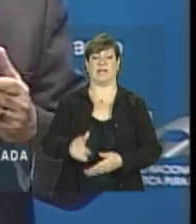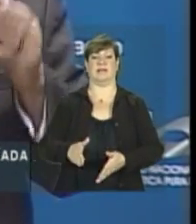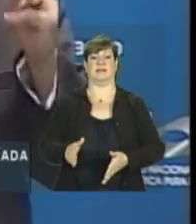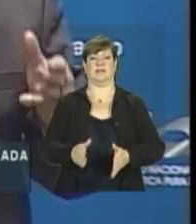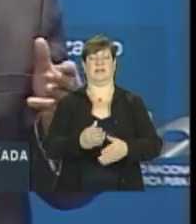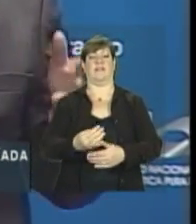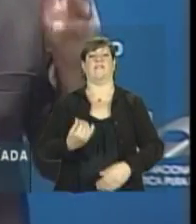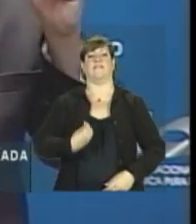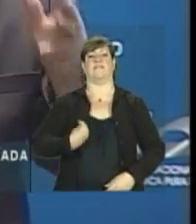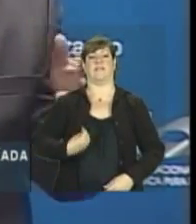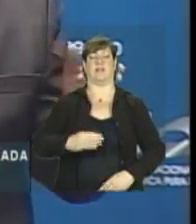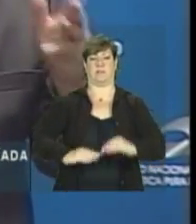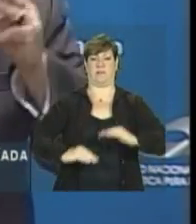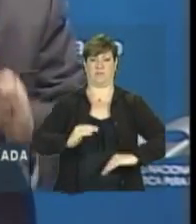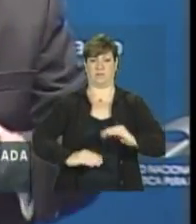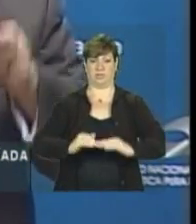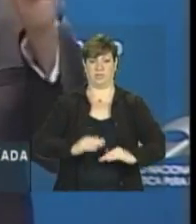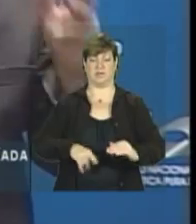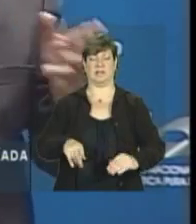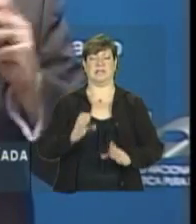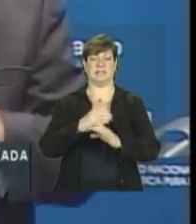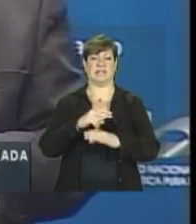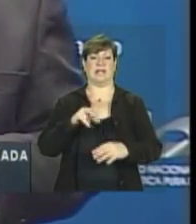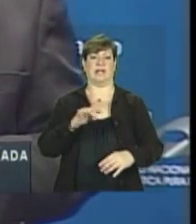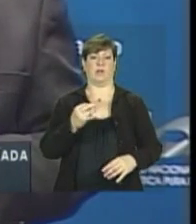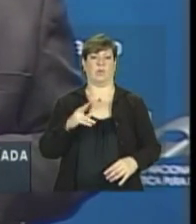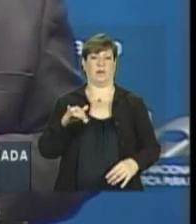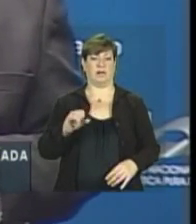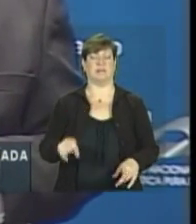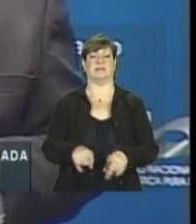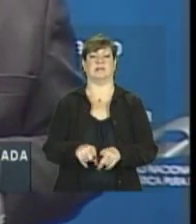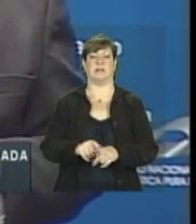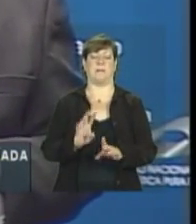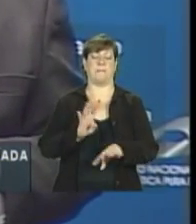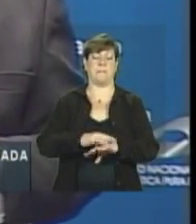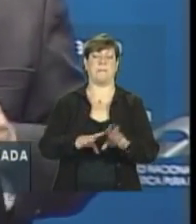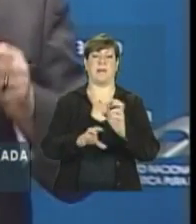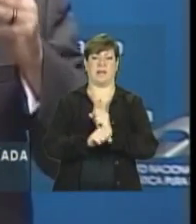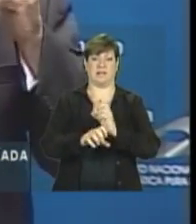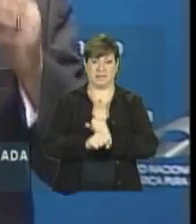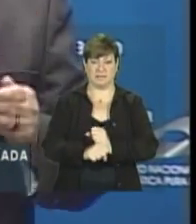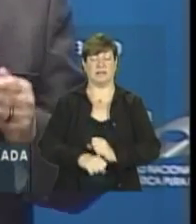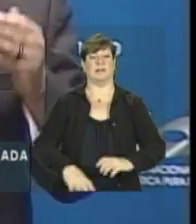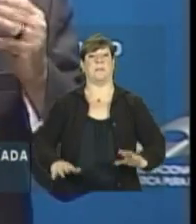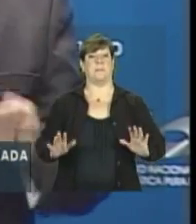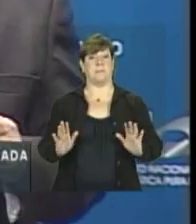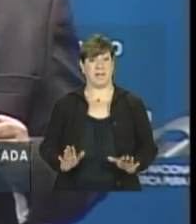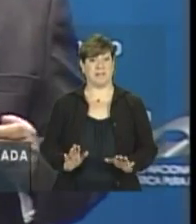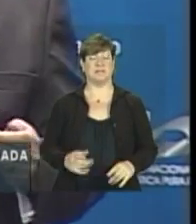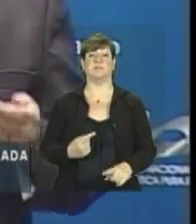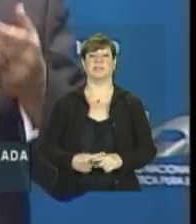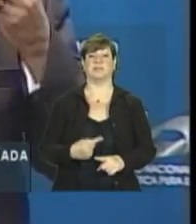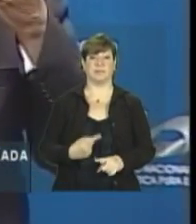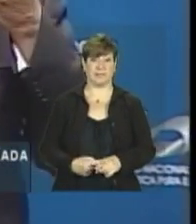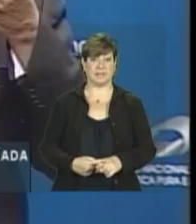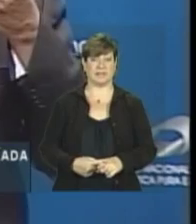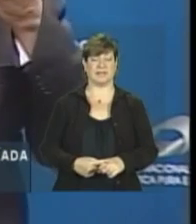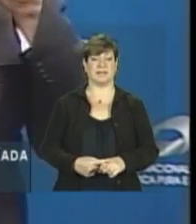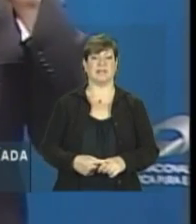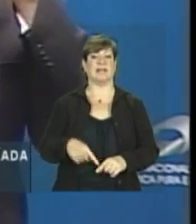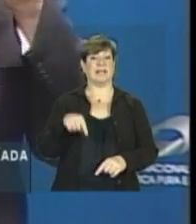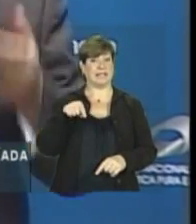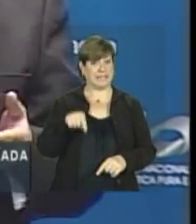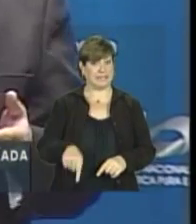carreira profissional na linha das ciências naturais e das matemáticas. Mas porque esse é